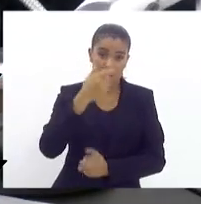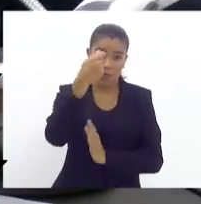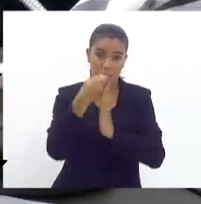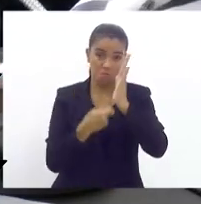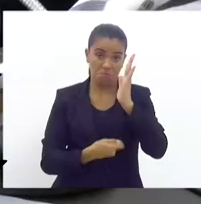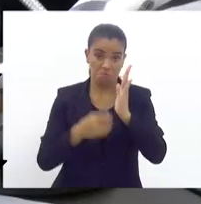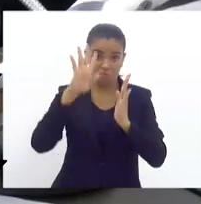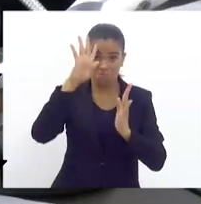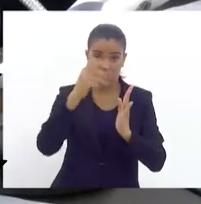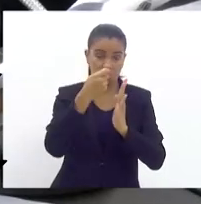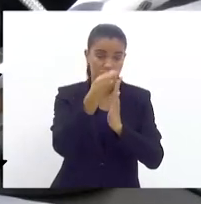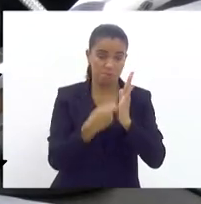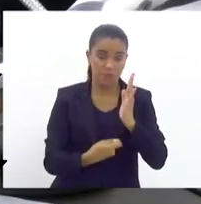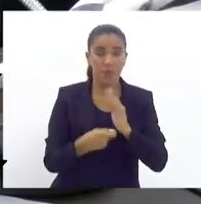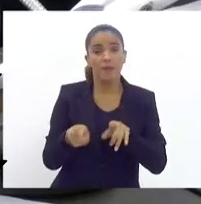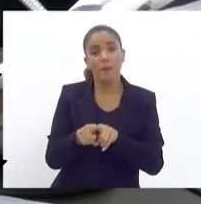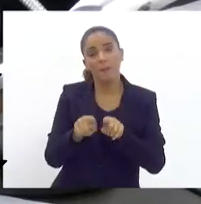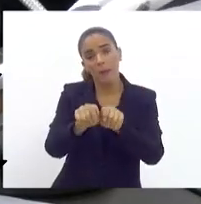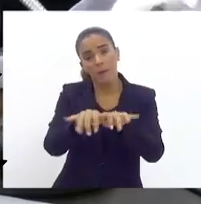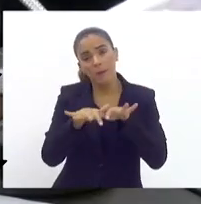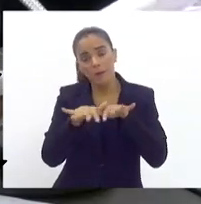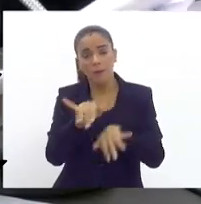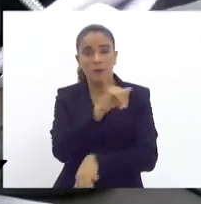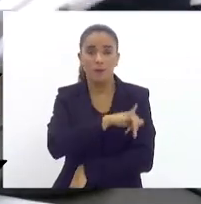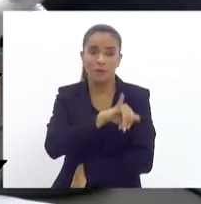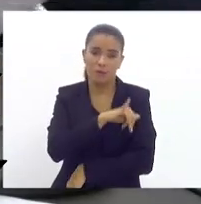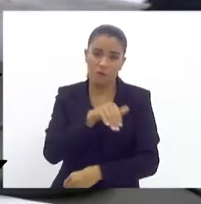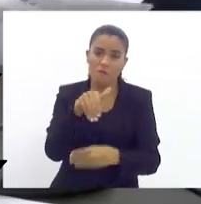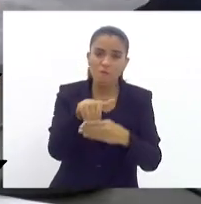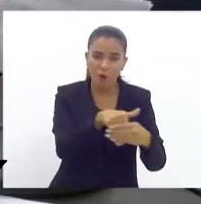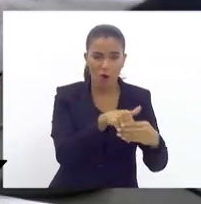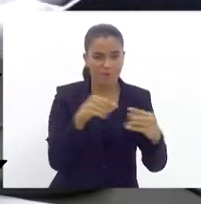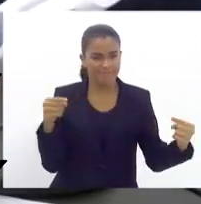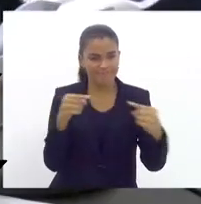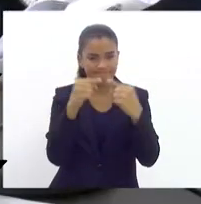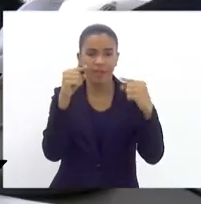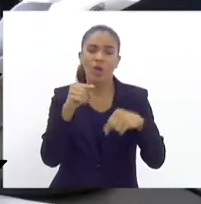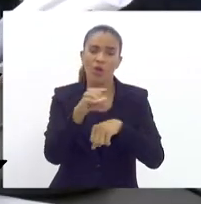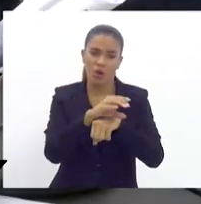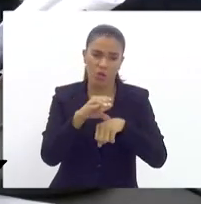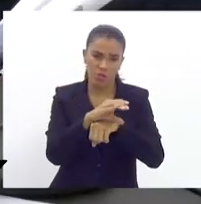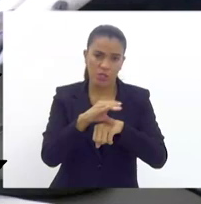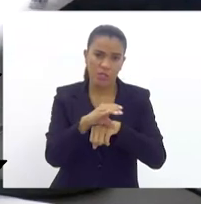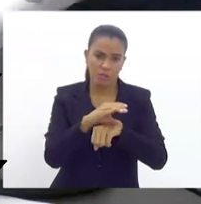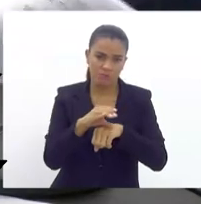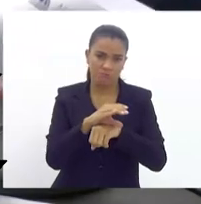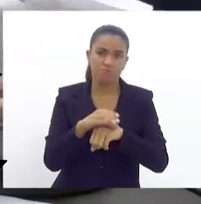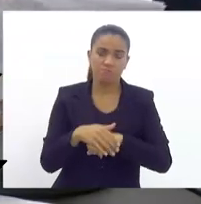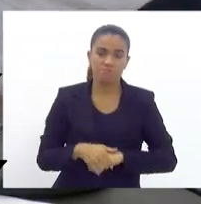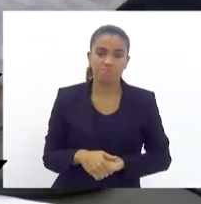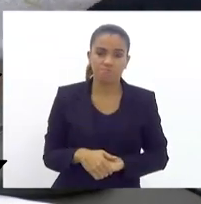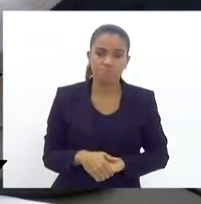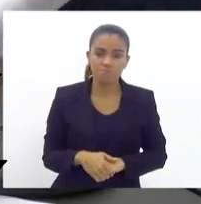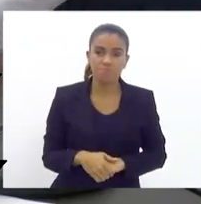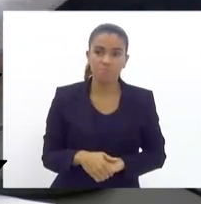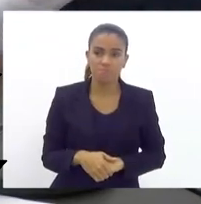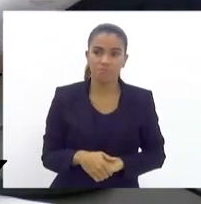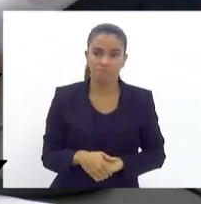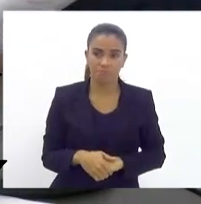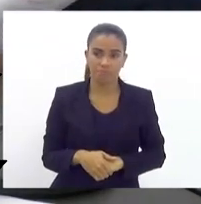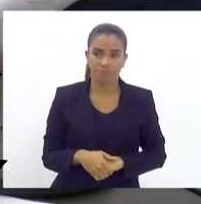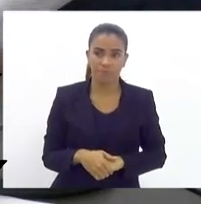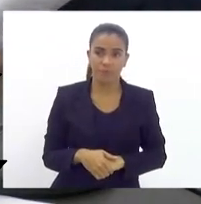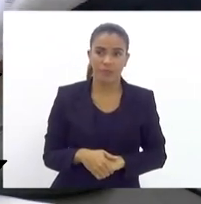do Parlamento Fluminense, que deu o voto pela constitucionalidade sustentado pelo relator original. É nesse sentido os termos